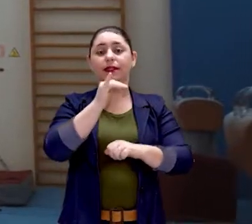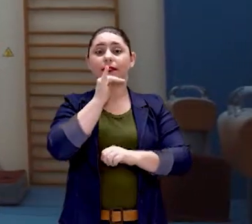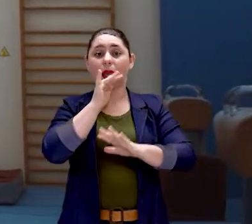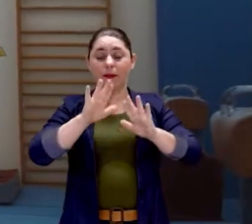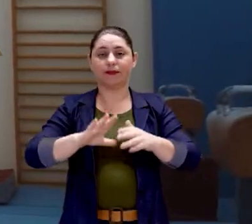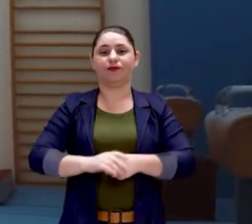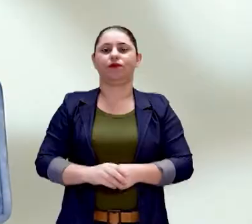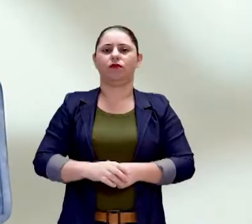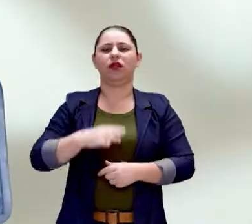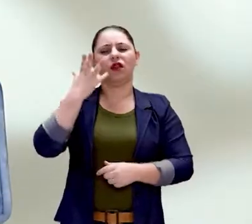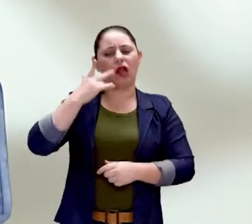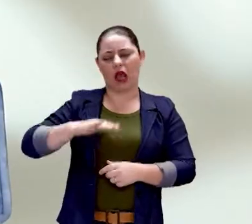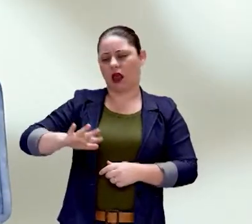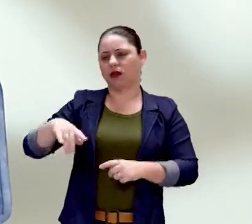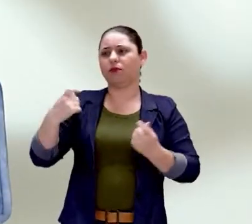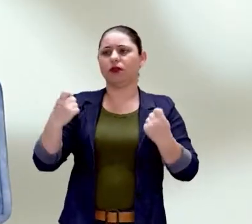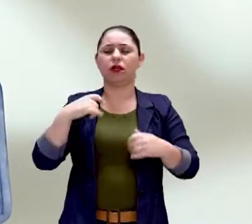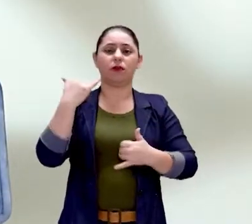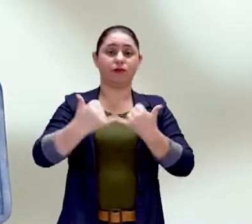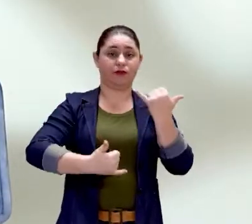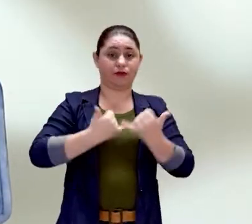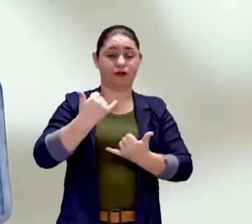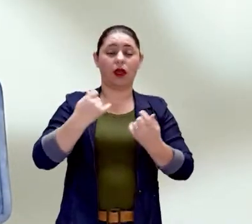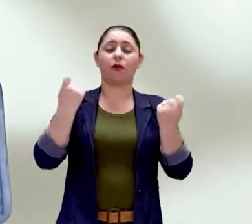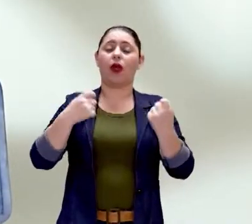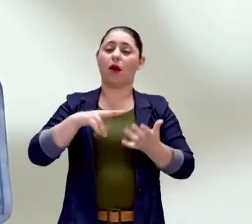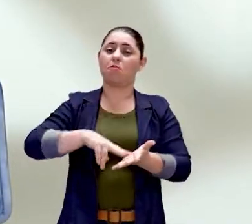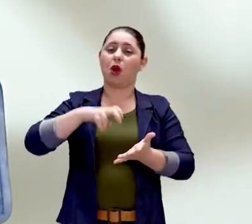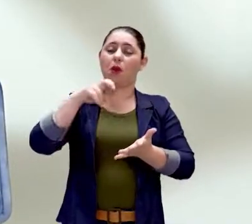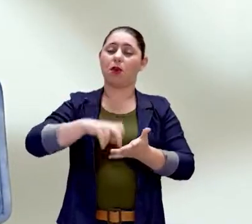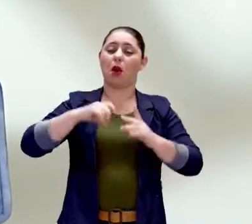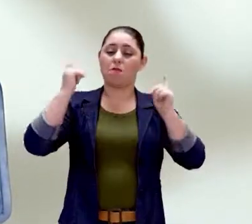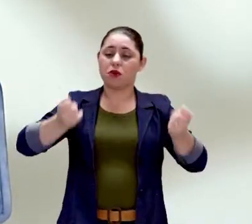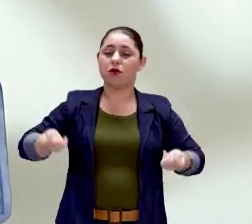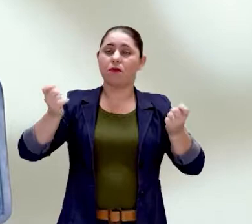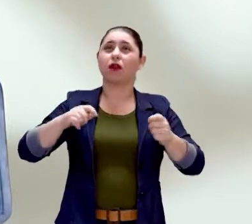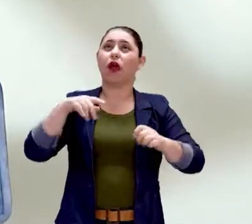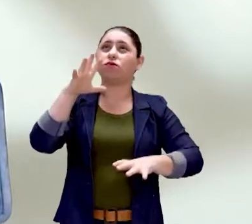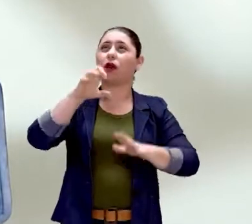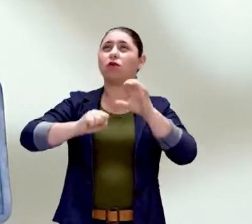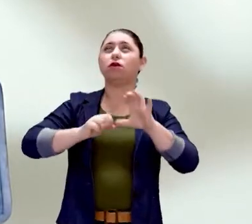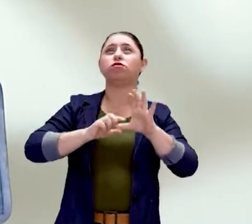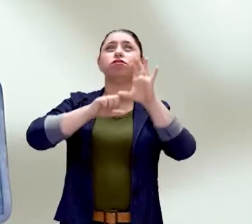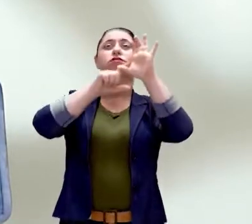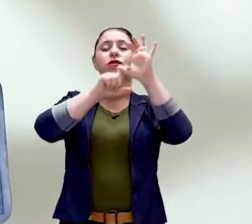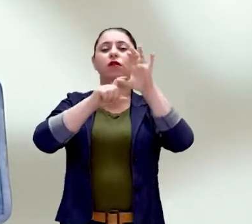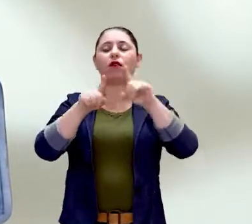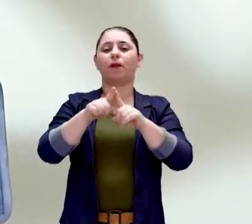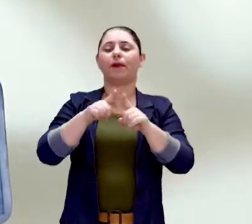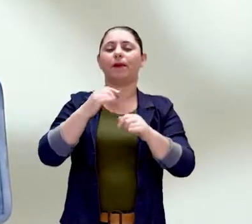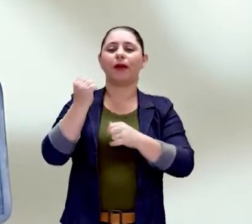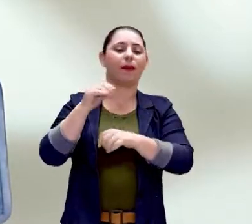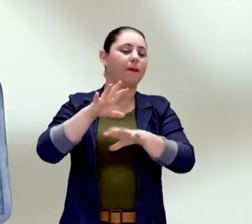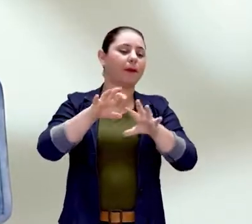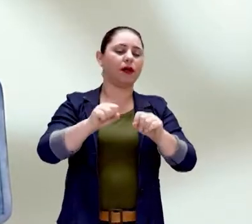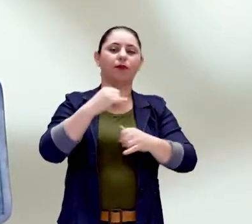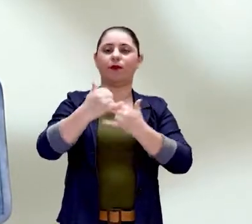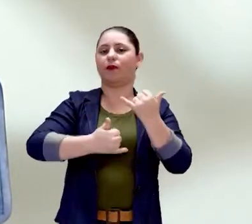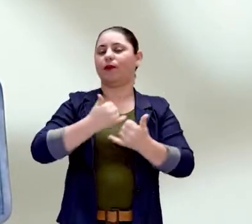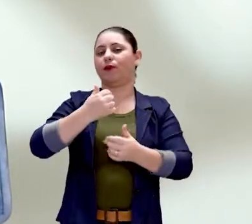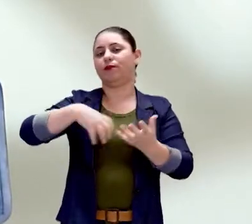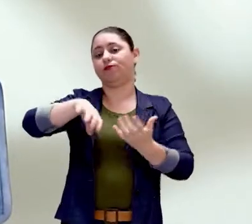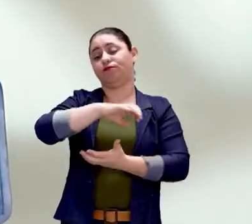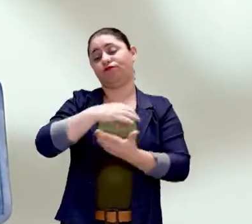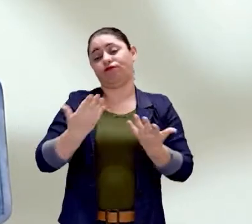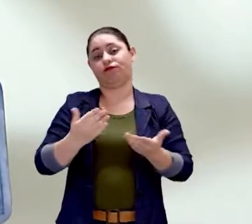Por exemplo, criança tem que brincar. Criança tem que pular corda, criança tem que subir árvore, criança tem que brincar de pega-pega, tem que fazer